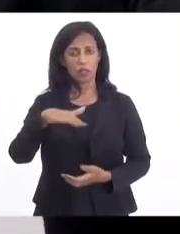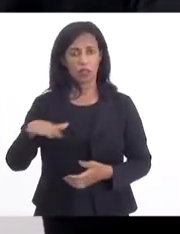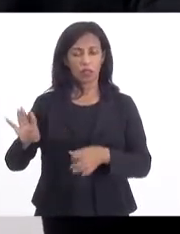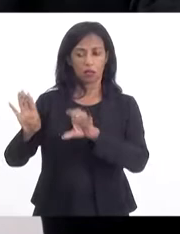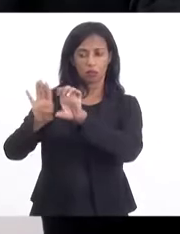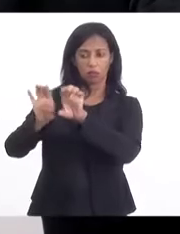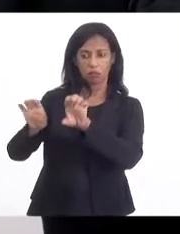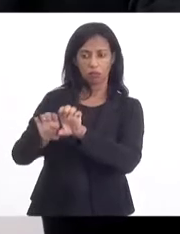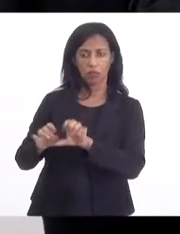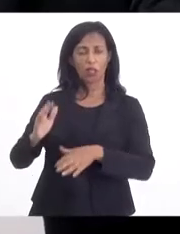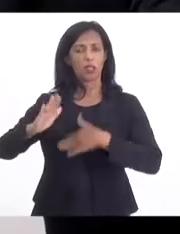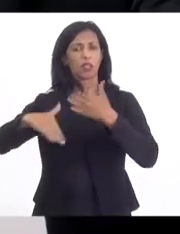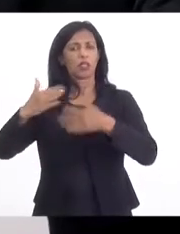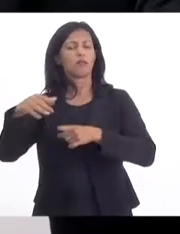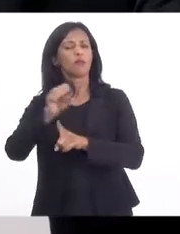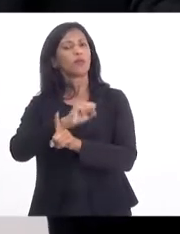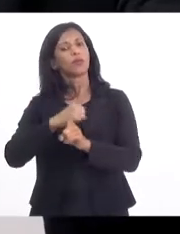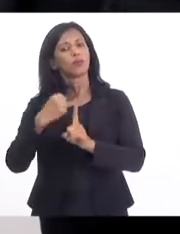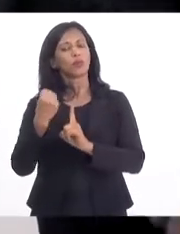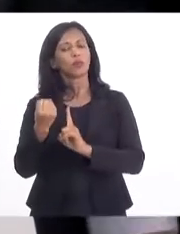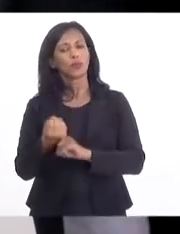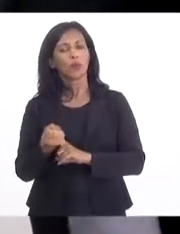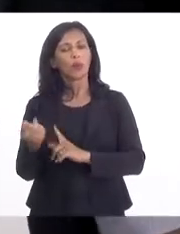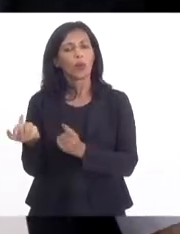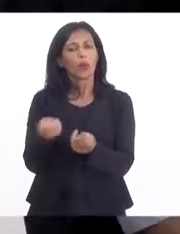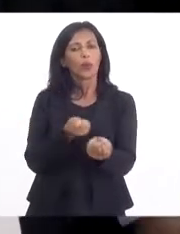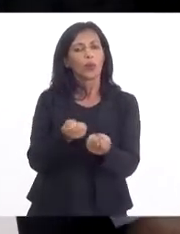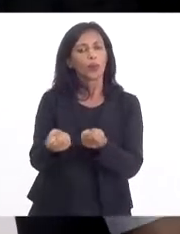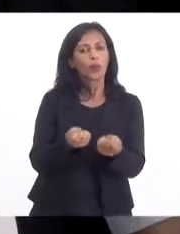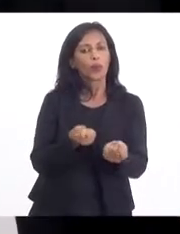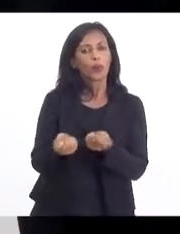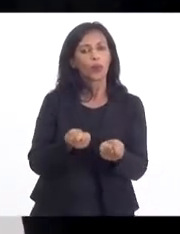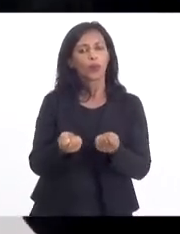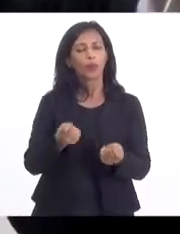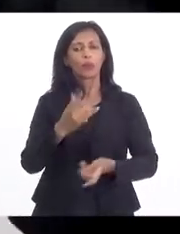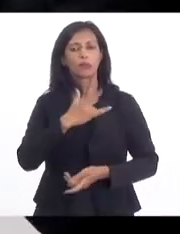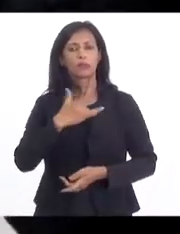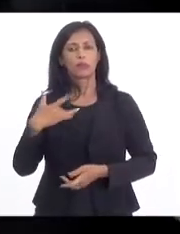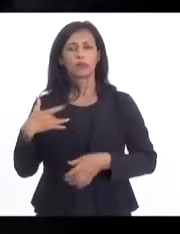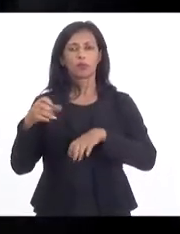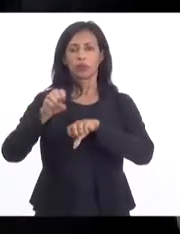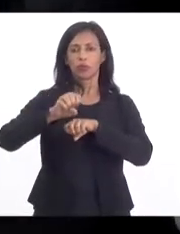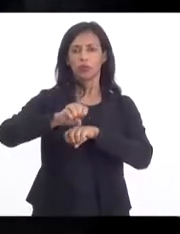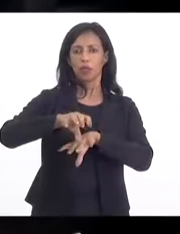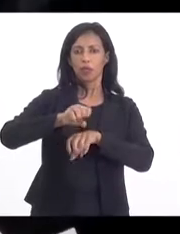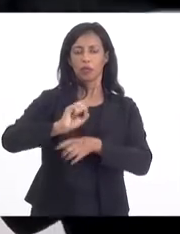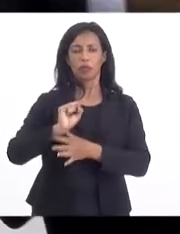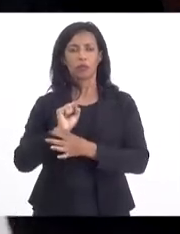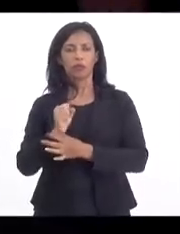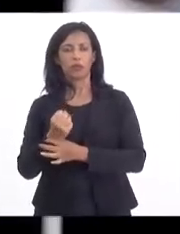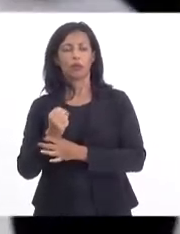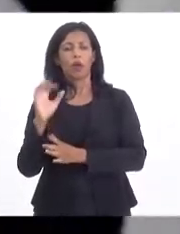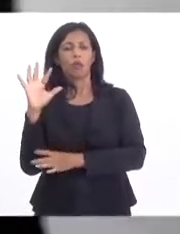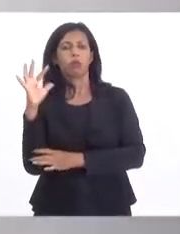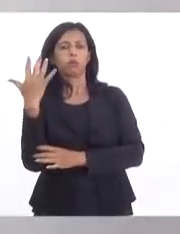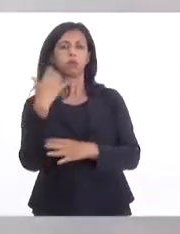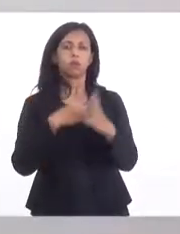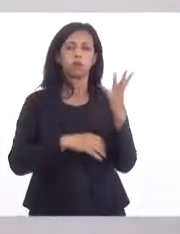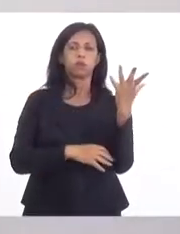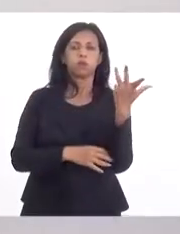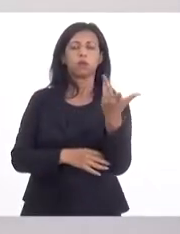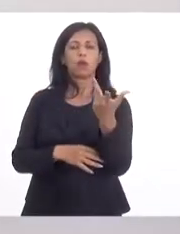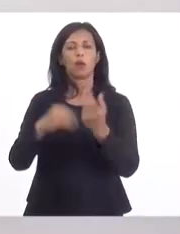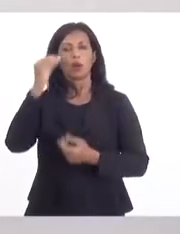infraestrutura, desenvolvimento social e econômico, saúde, educação, segurança, meio ambiente, cultura e